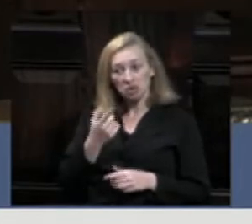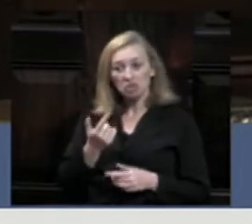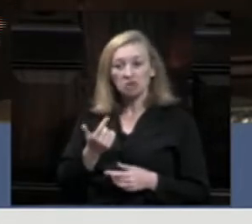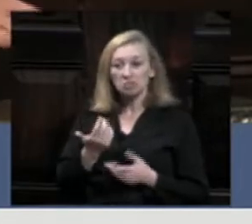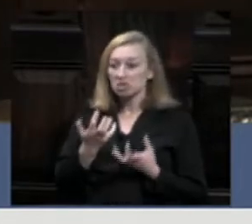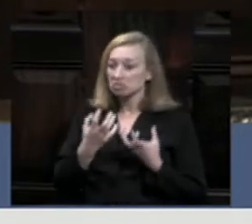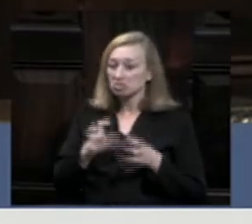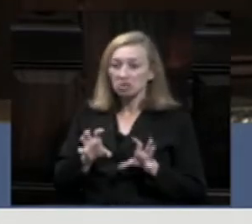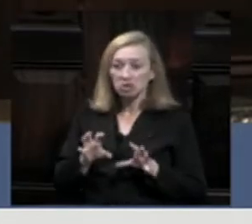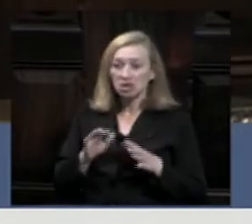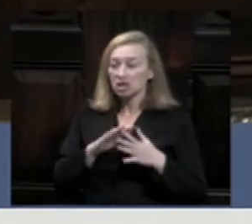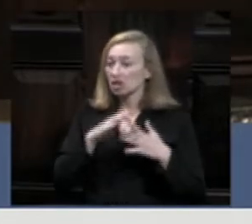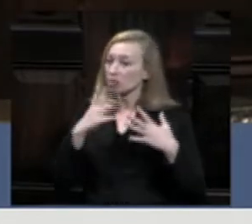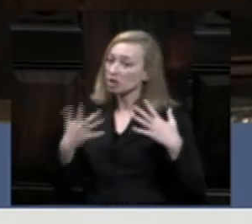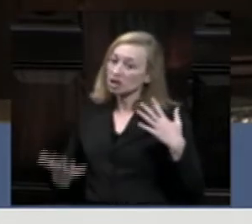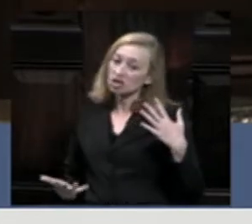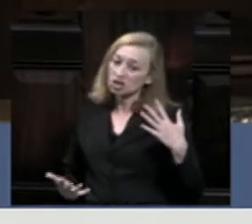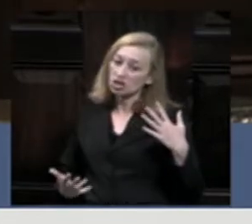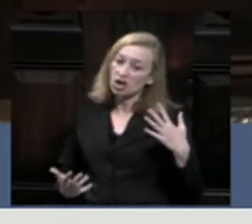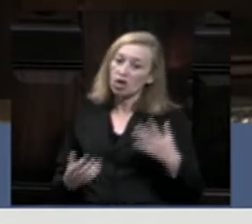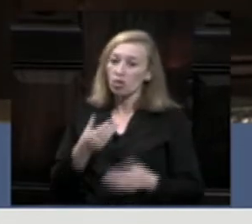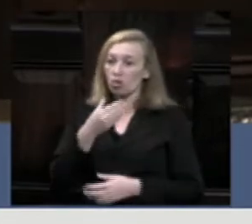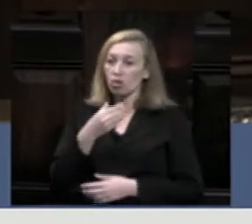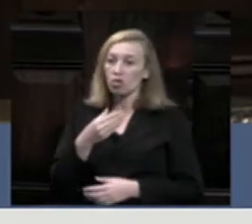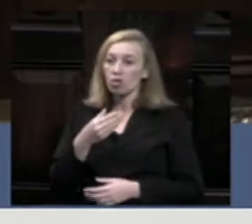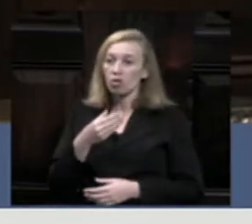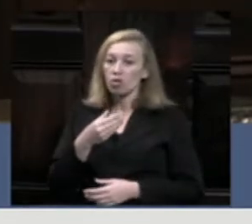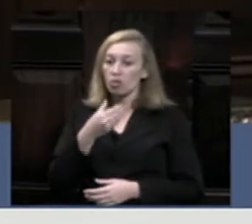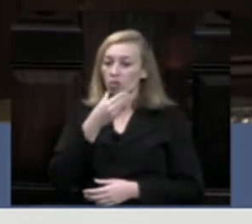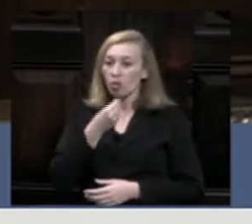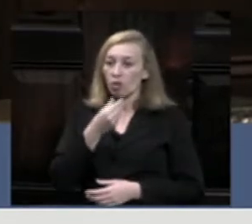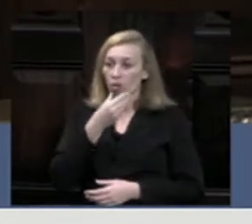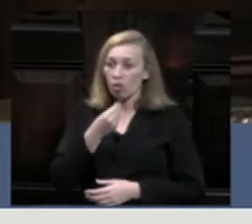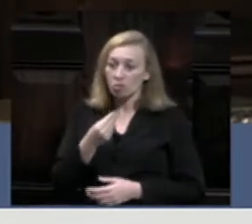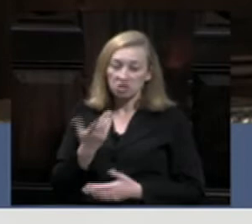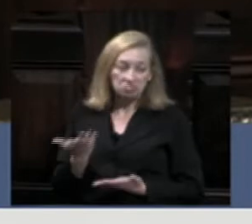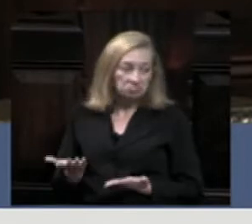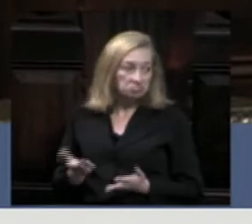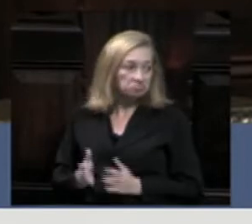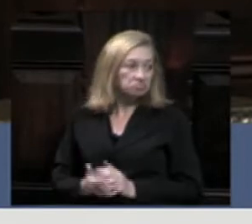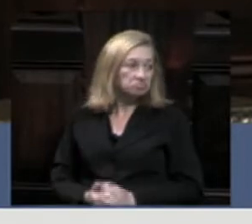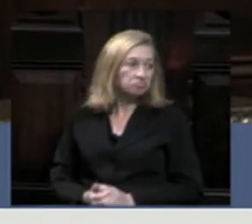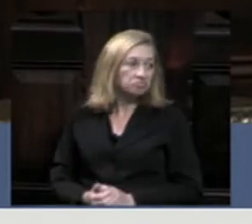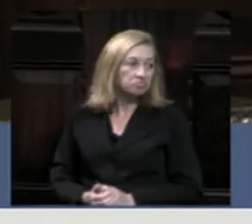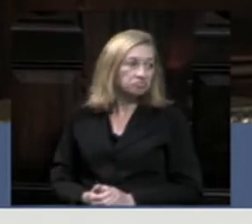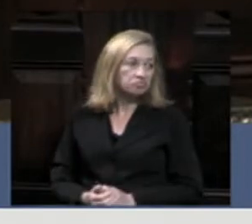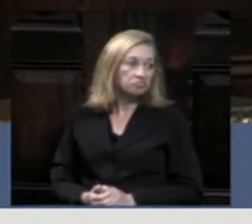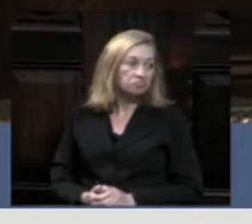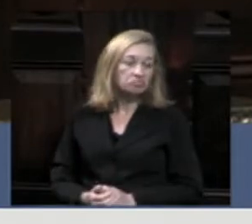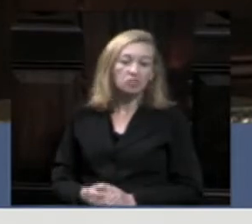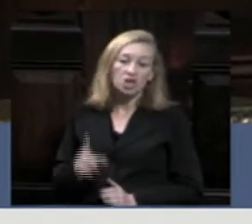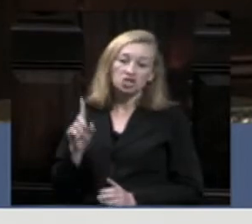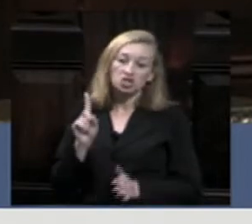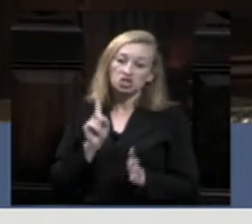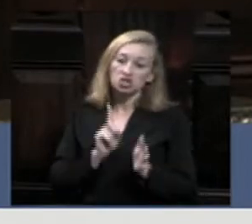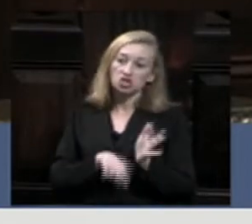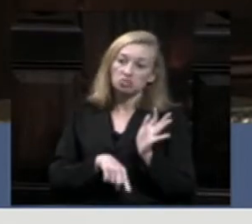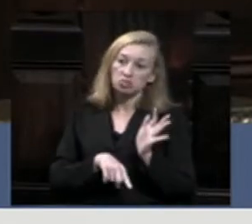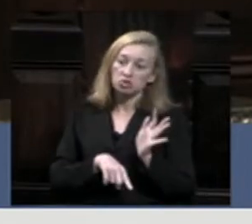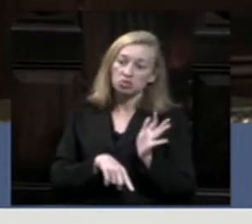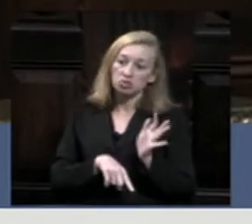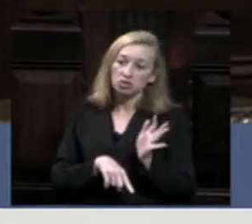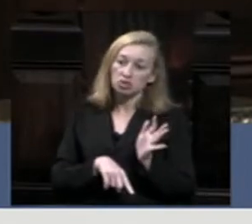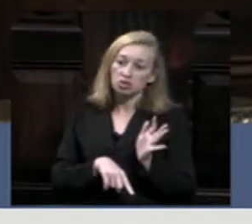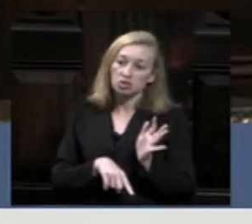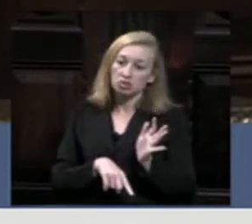querer homenagear José Chacon de Assis. Diminuir a homenagem. Diminuir. Dar a